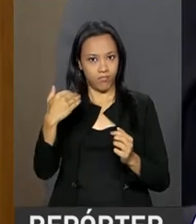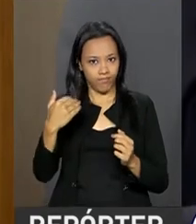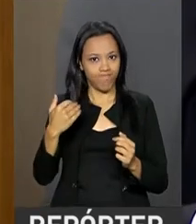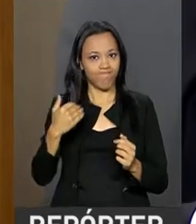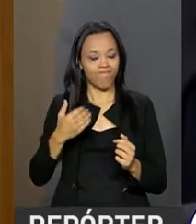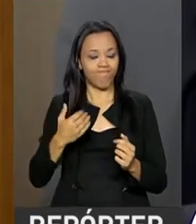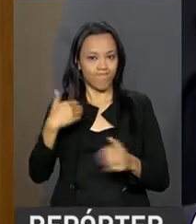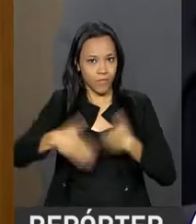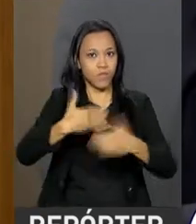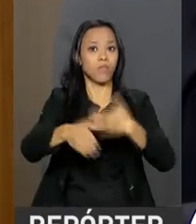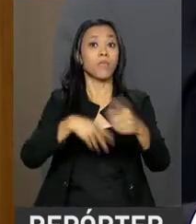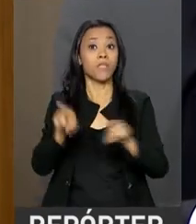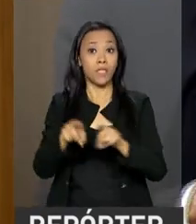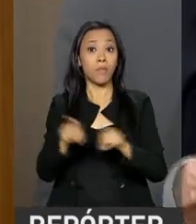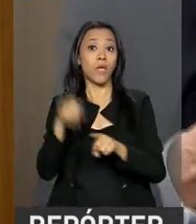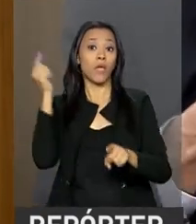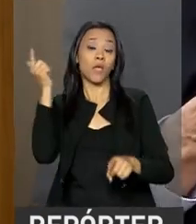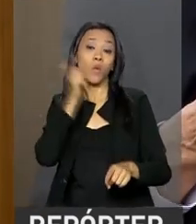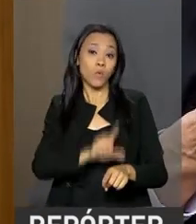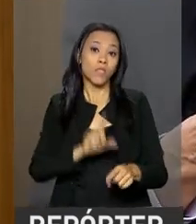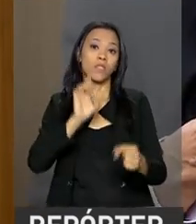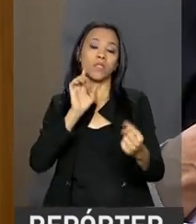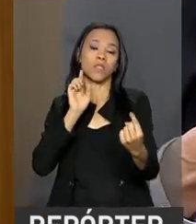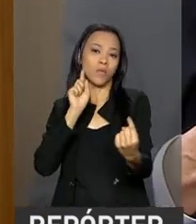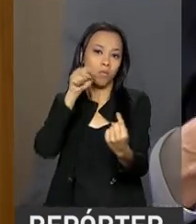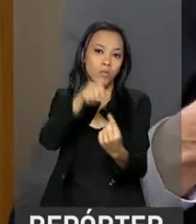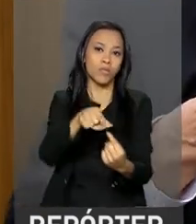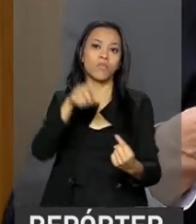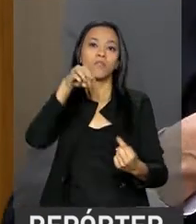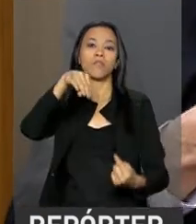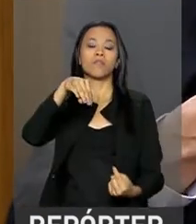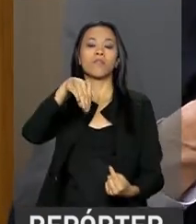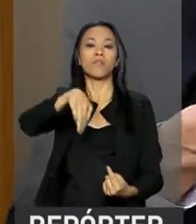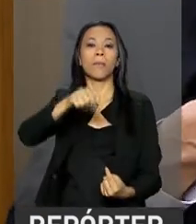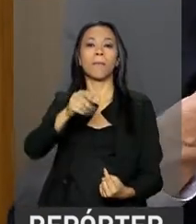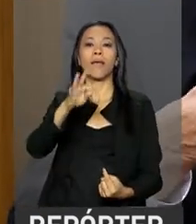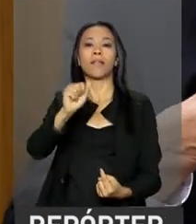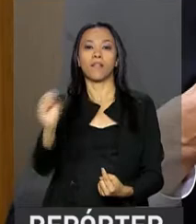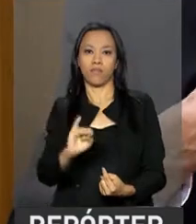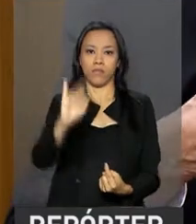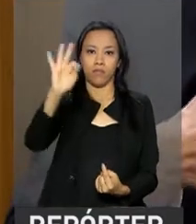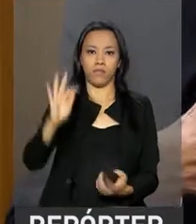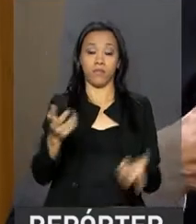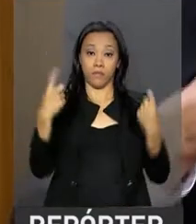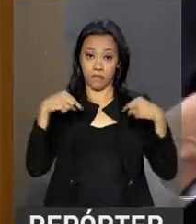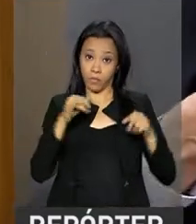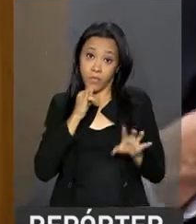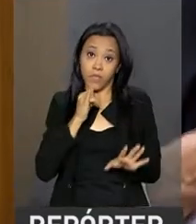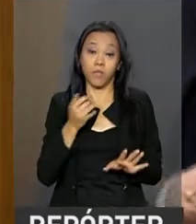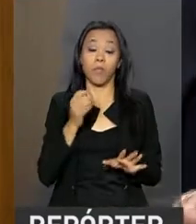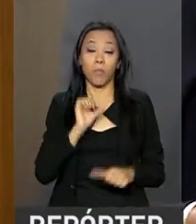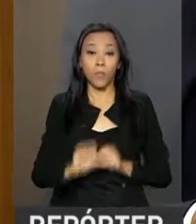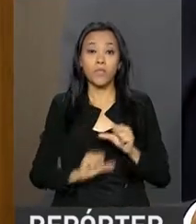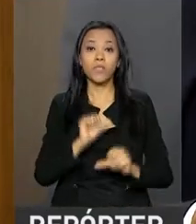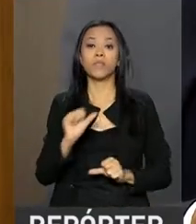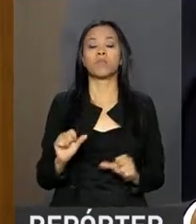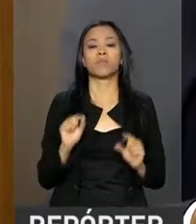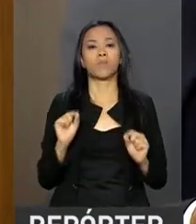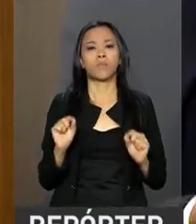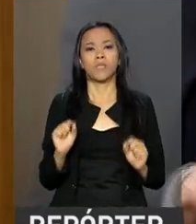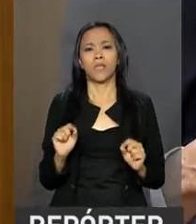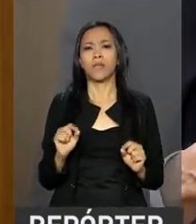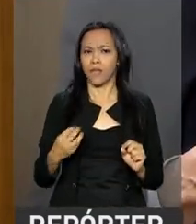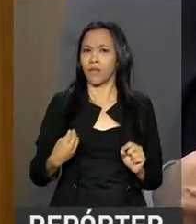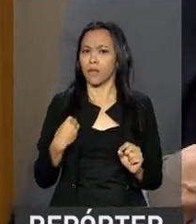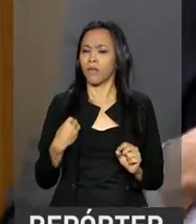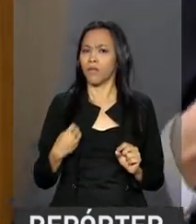meta por exemplo nós estamos mudando há coisas que altera a vida de cada